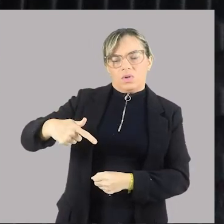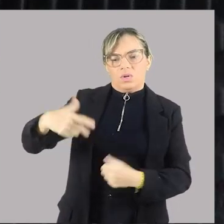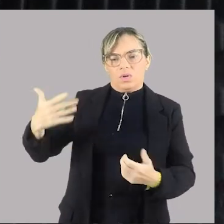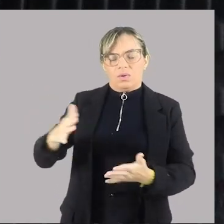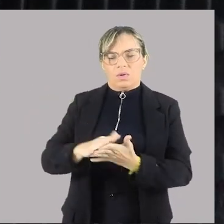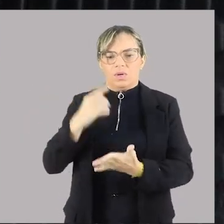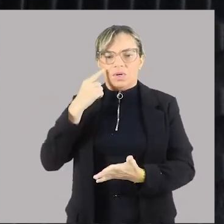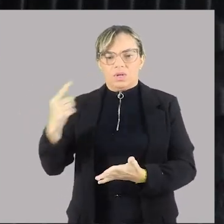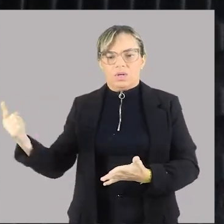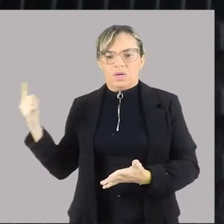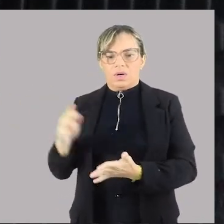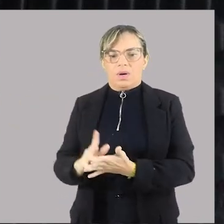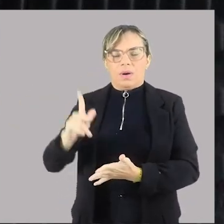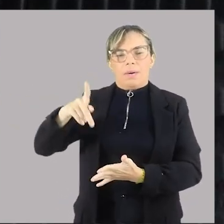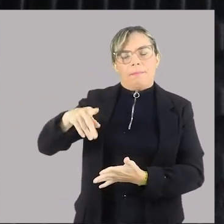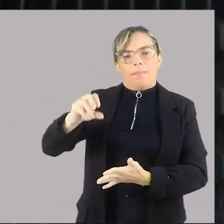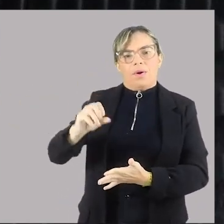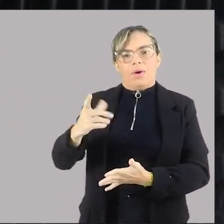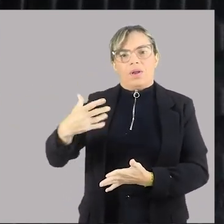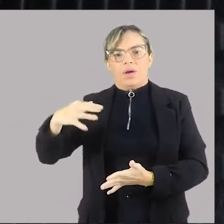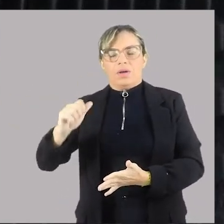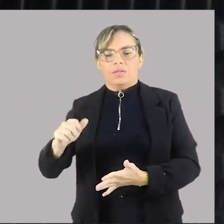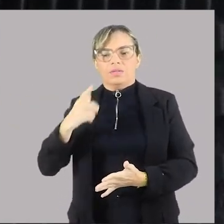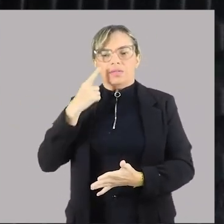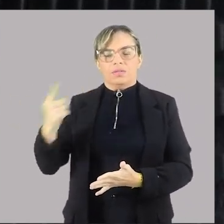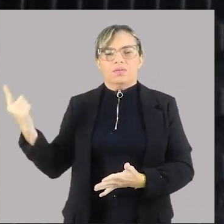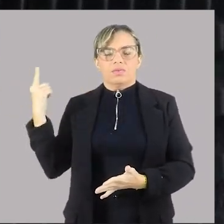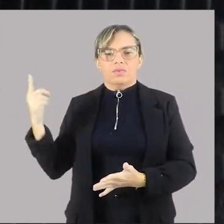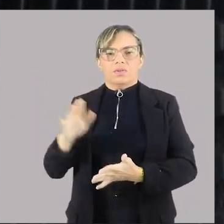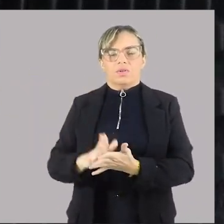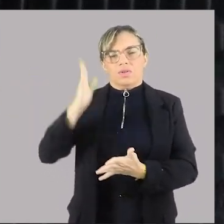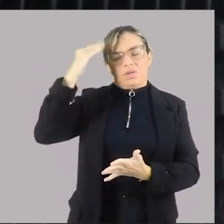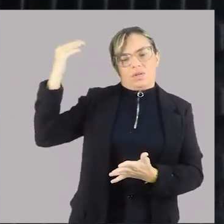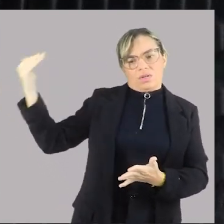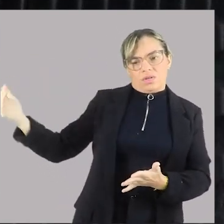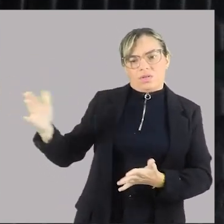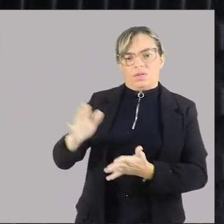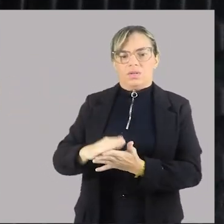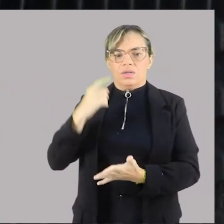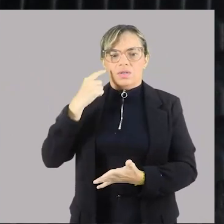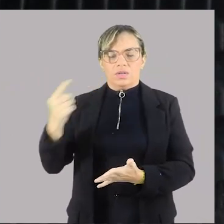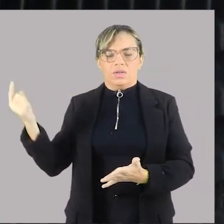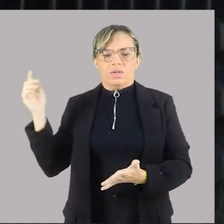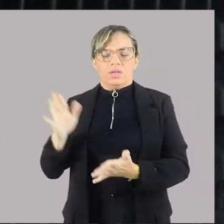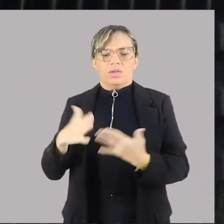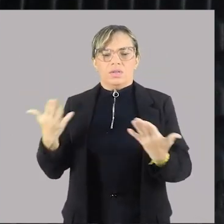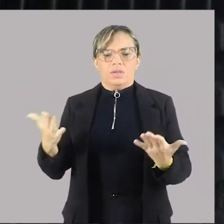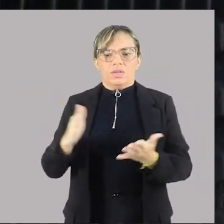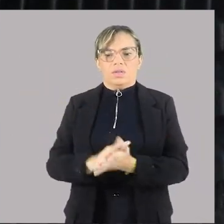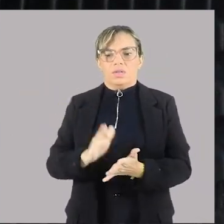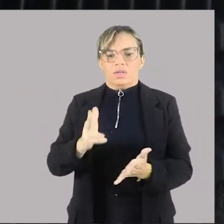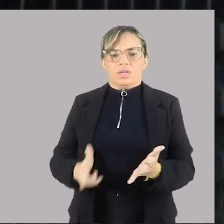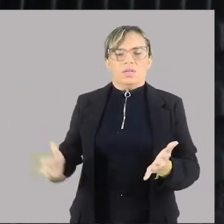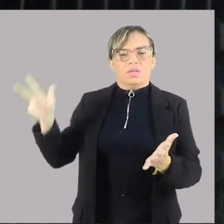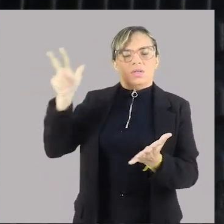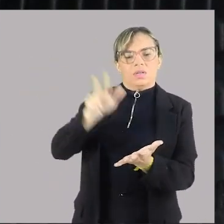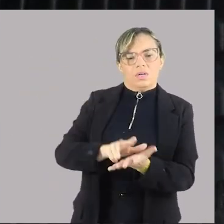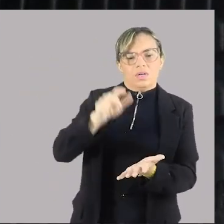a chamada polaca, a famosa Constituição polaca, que vai